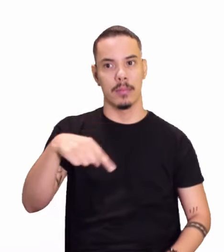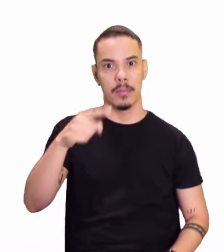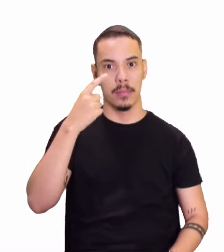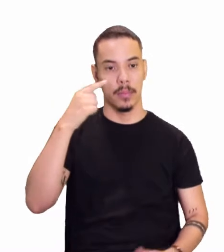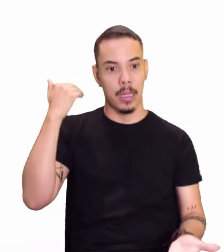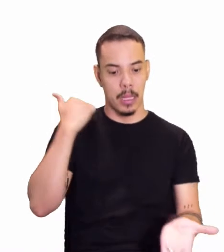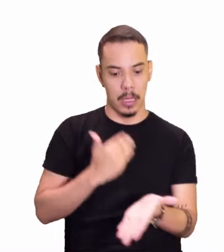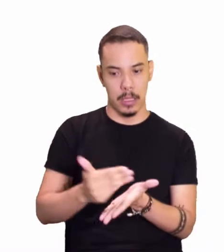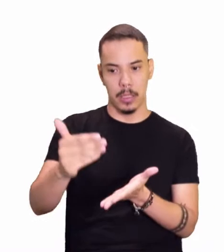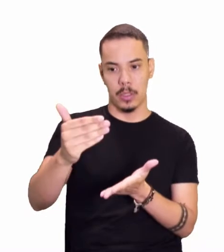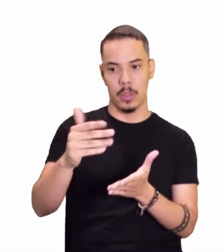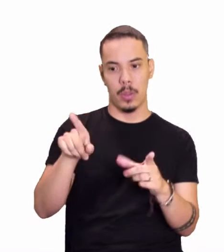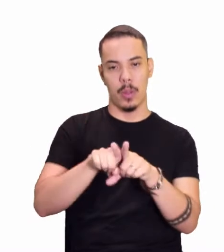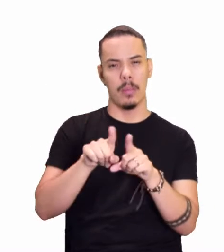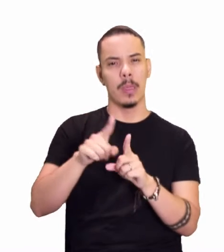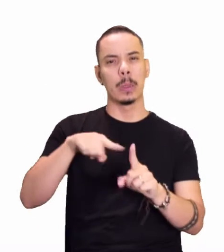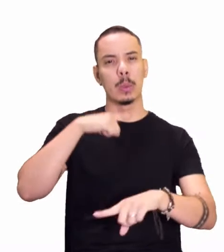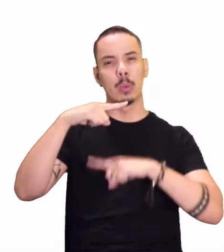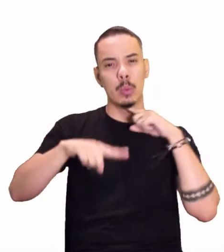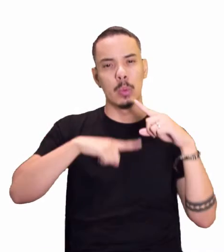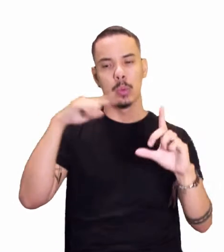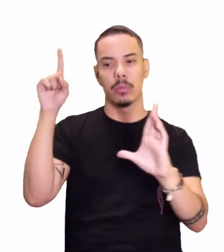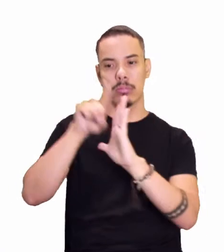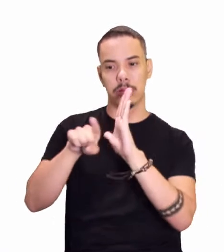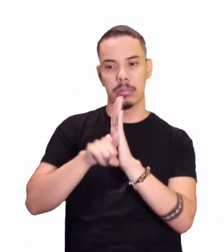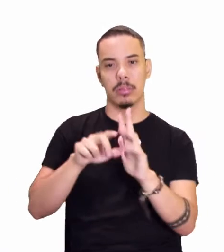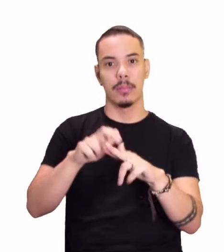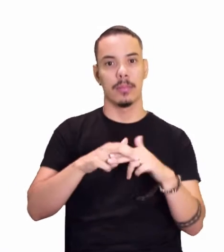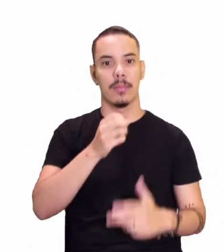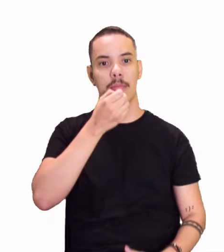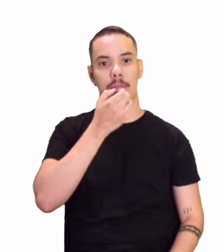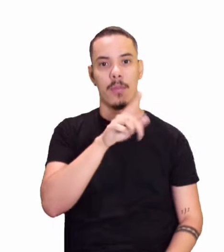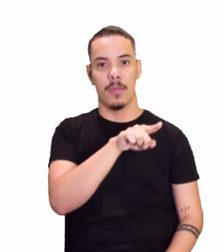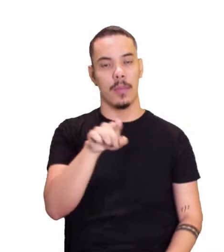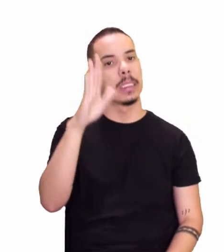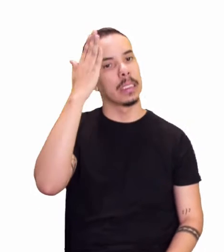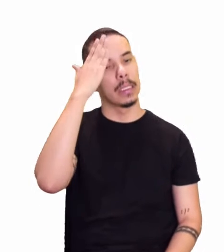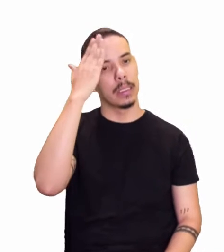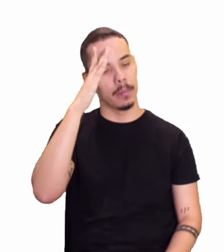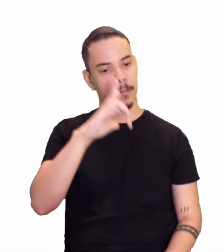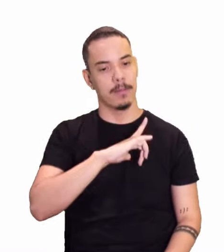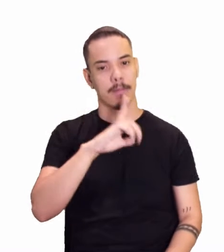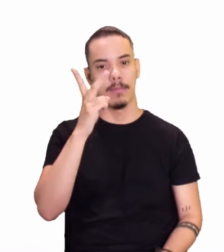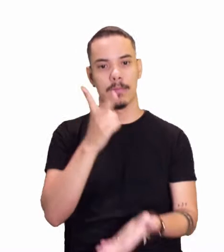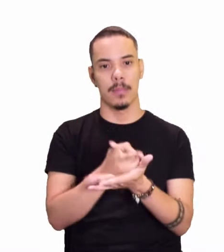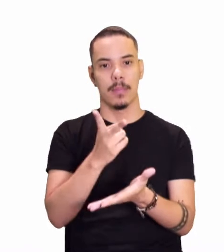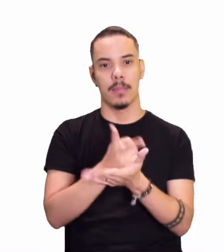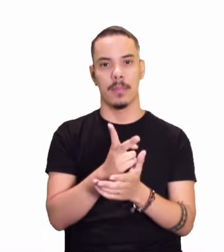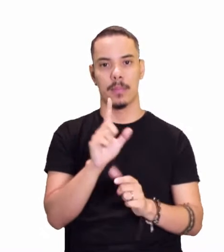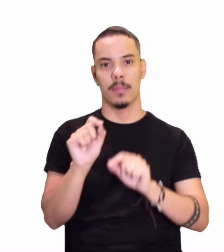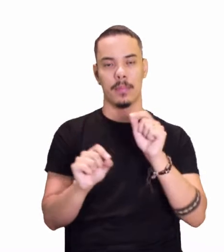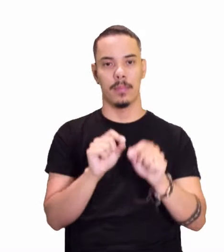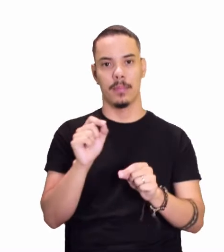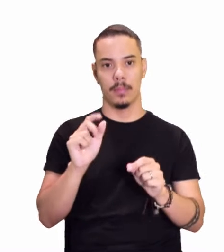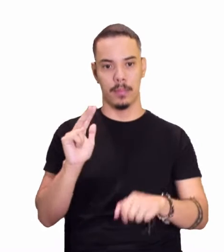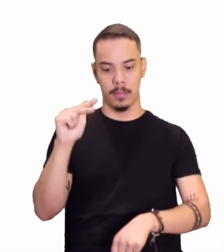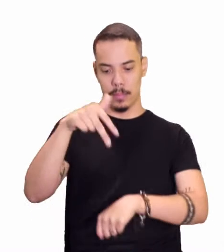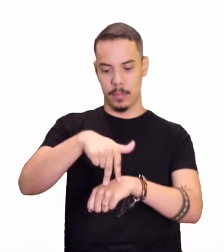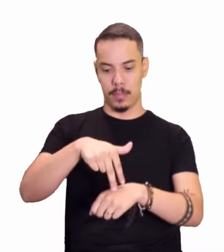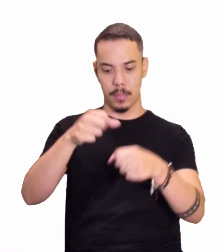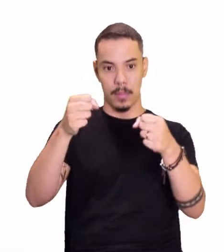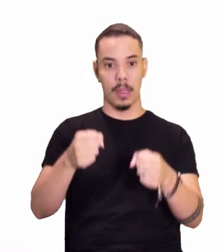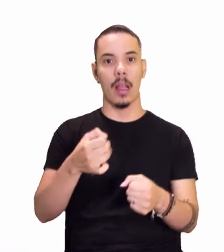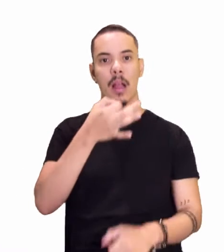iniciou essa indagação. Por isso que é bacana você saber ter sempre ali uma posição